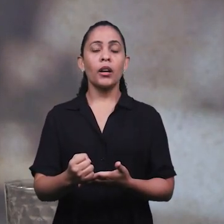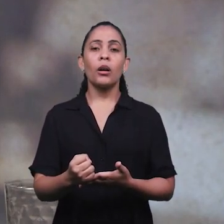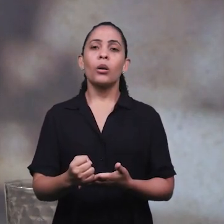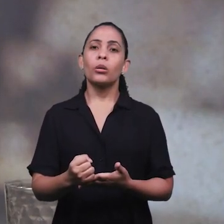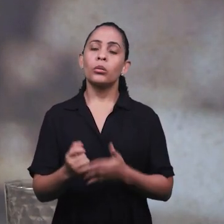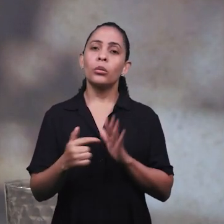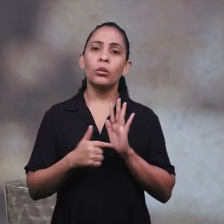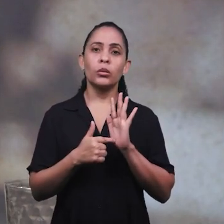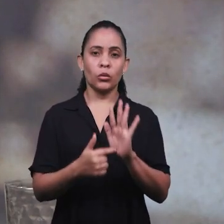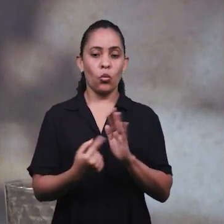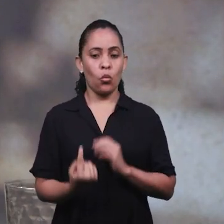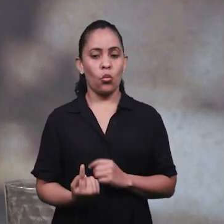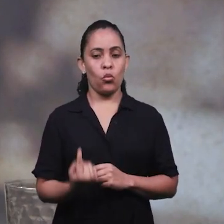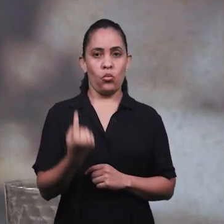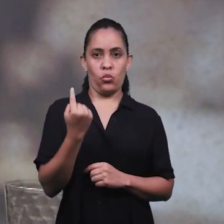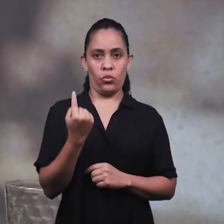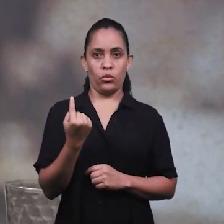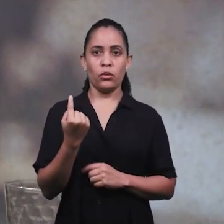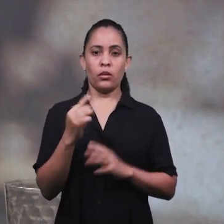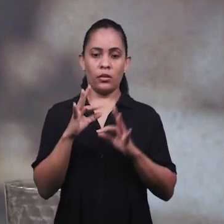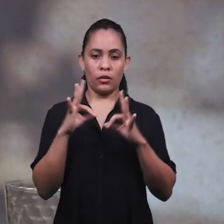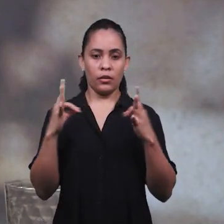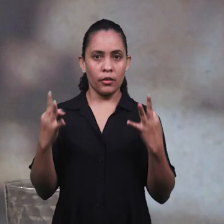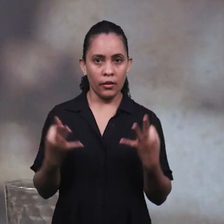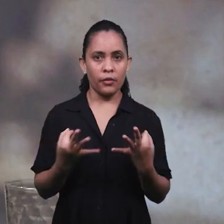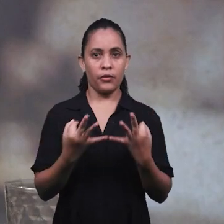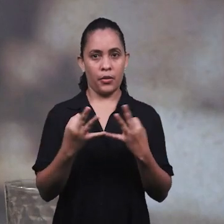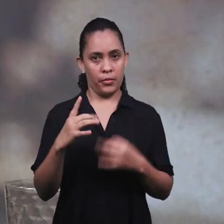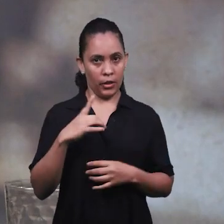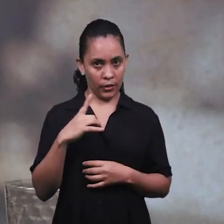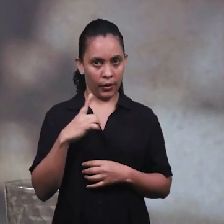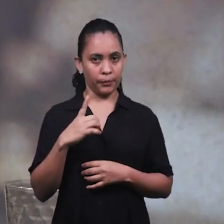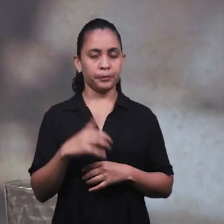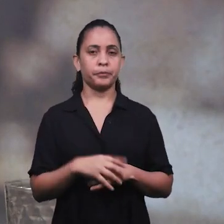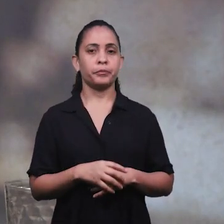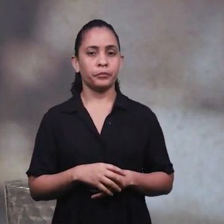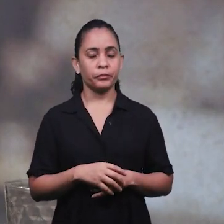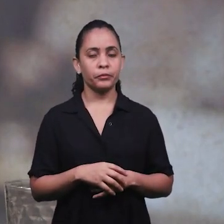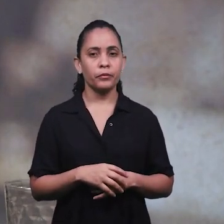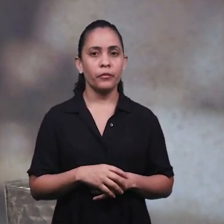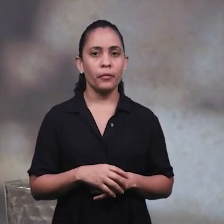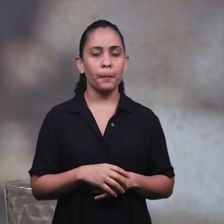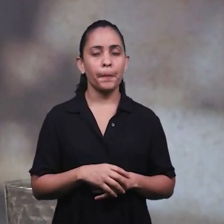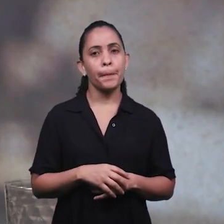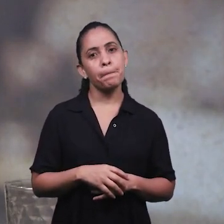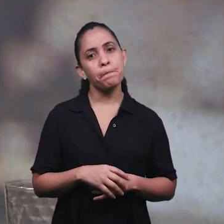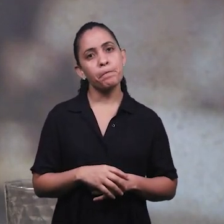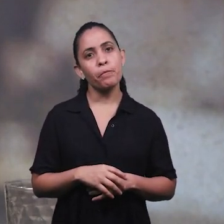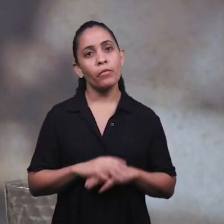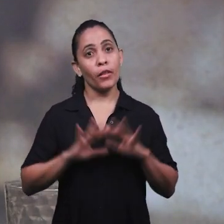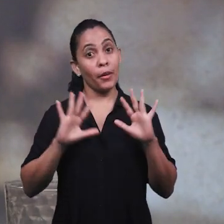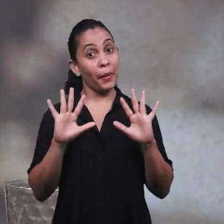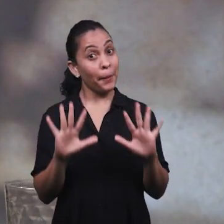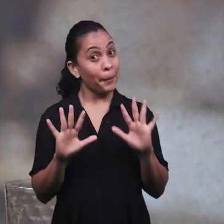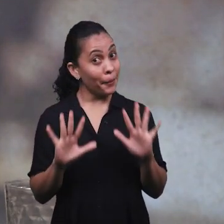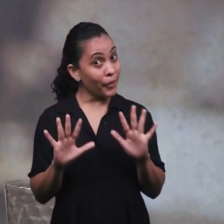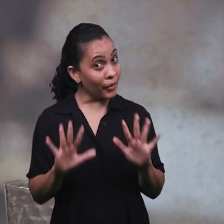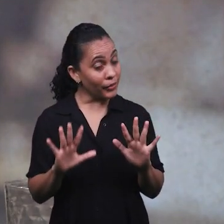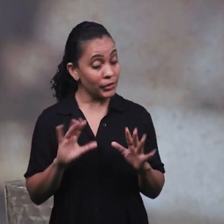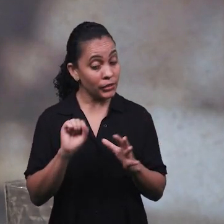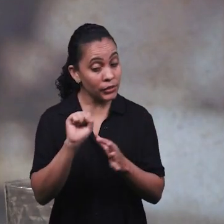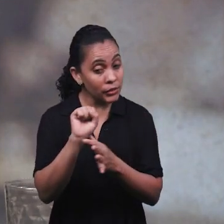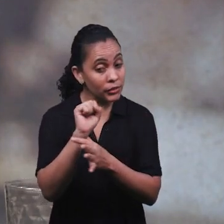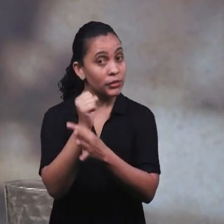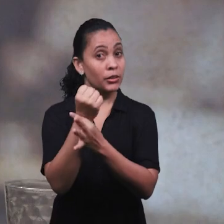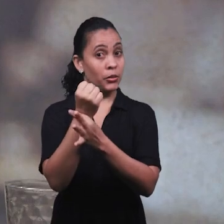se fala do único bem da família, do bem que a família reside, que é o bem de família. Só que a essa